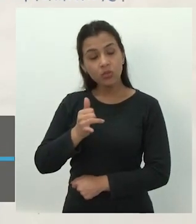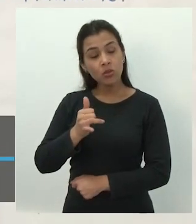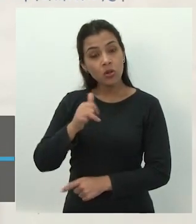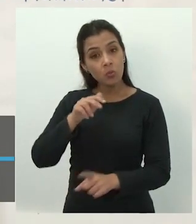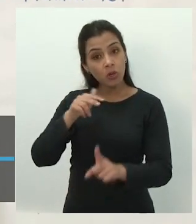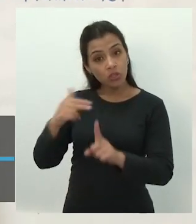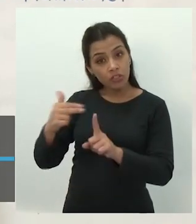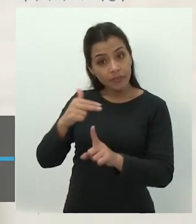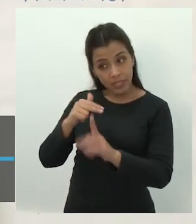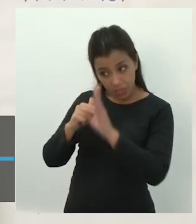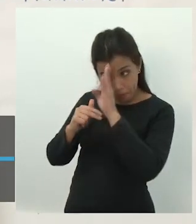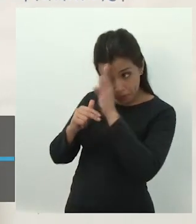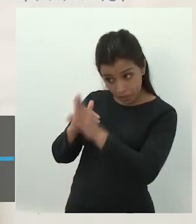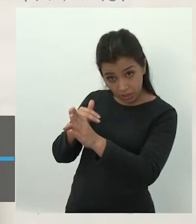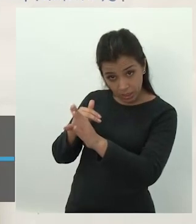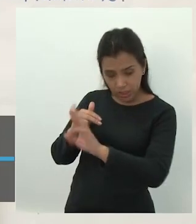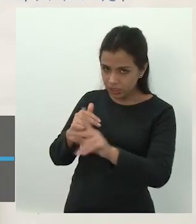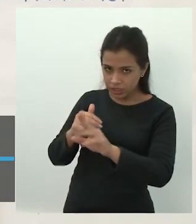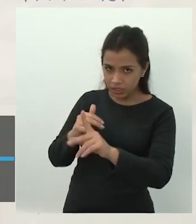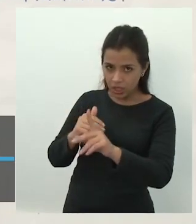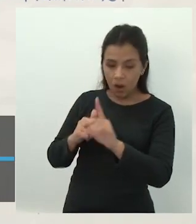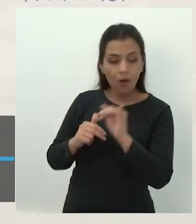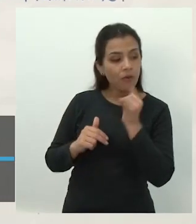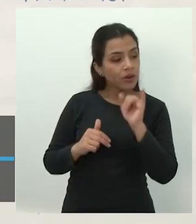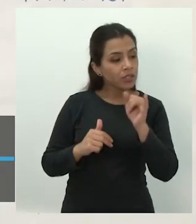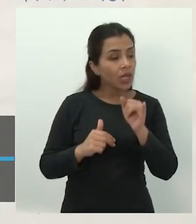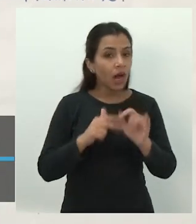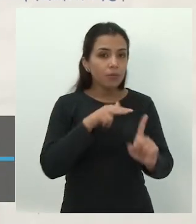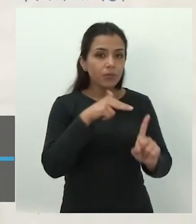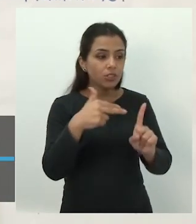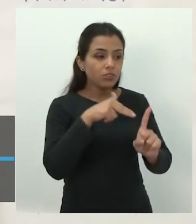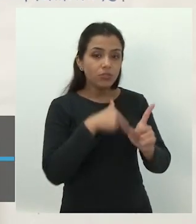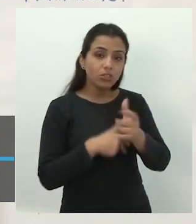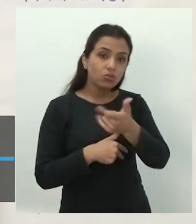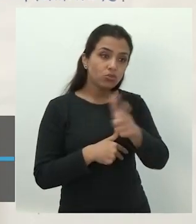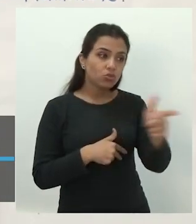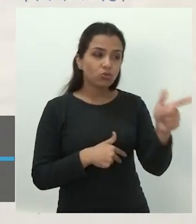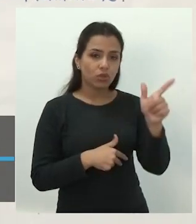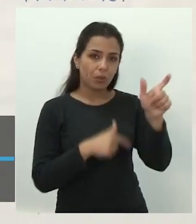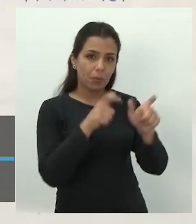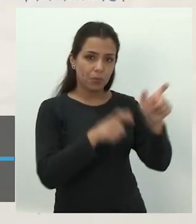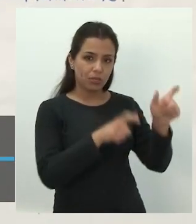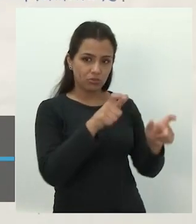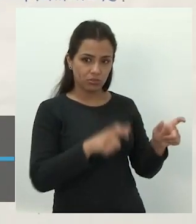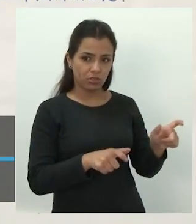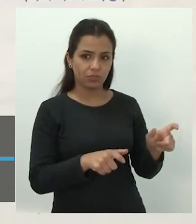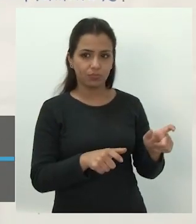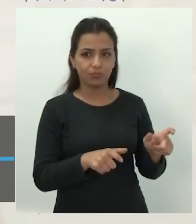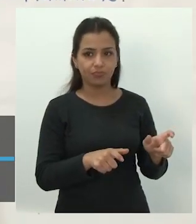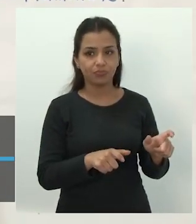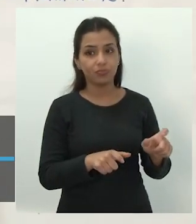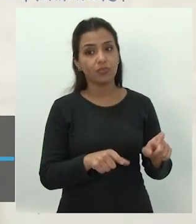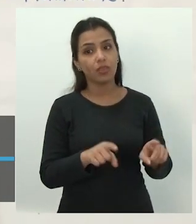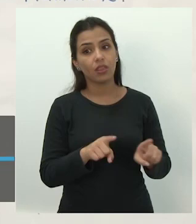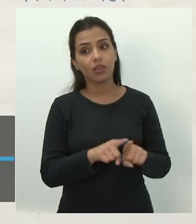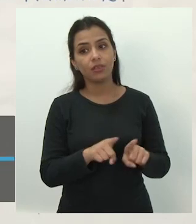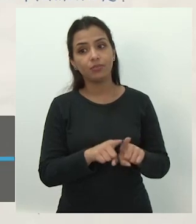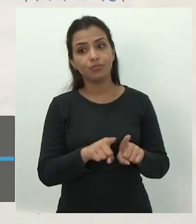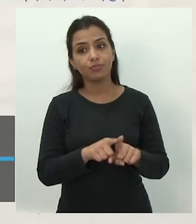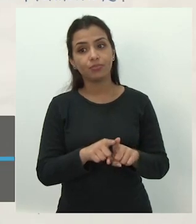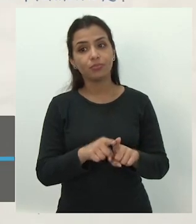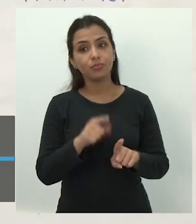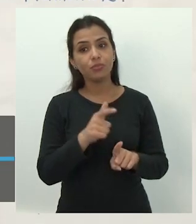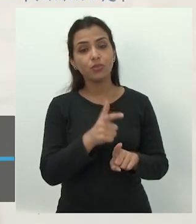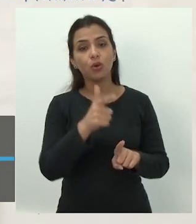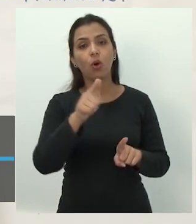vista do protagonista, mas do ponto de vista dos coadjuvantes e até mesmo né, do antagonista, que seria, né, no caso, o